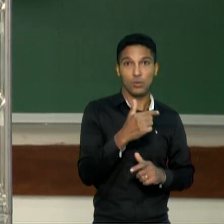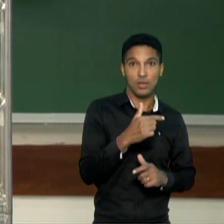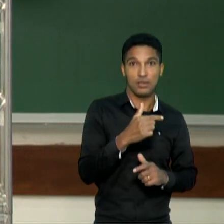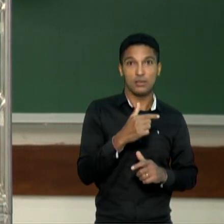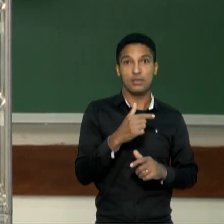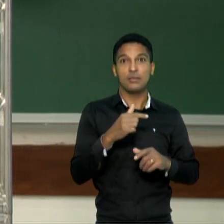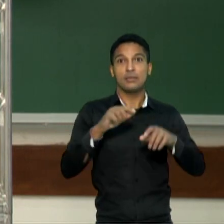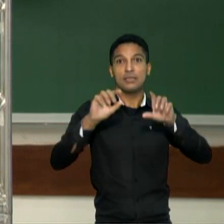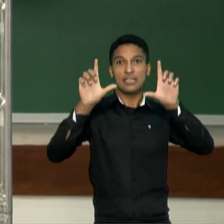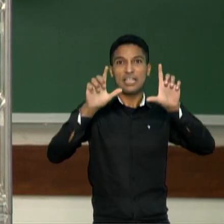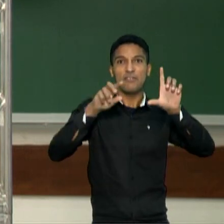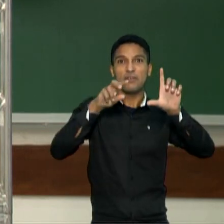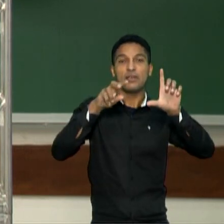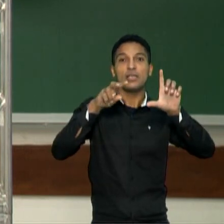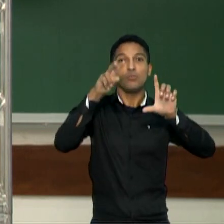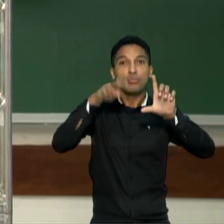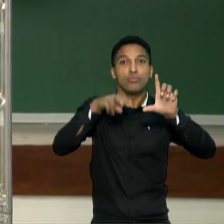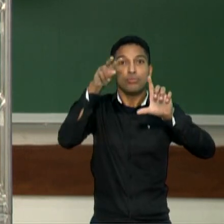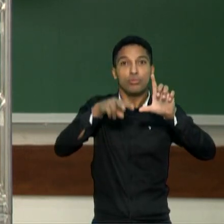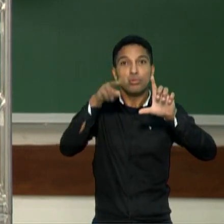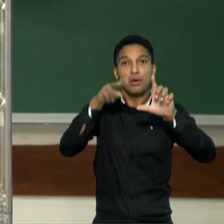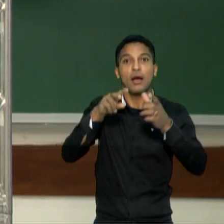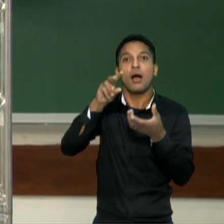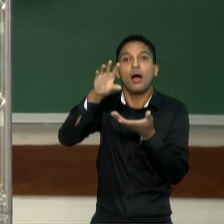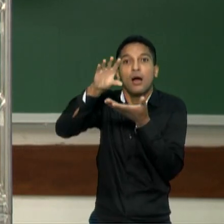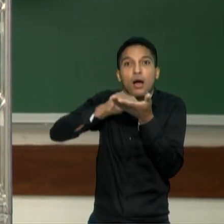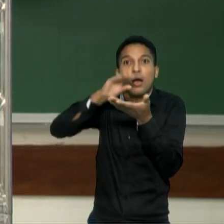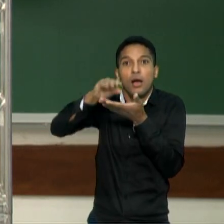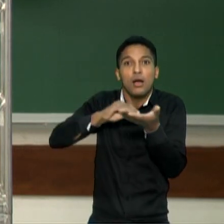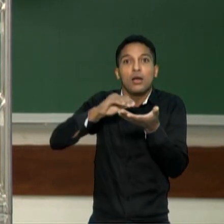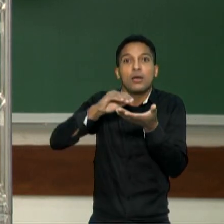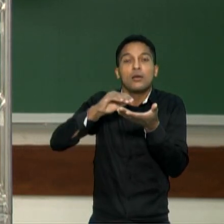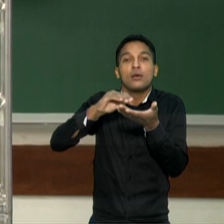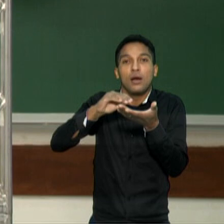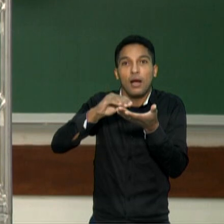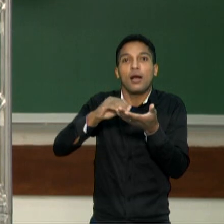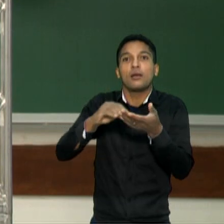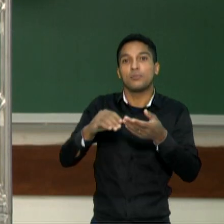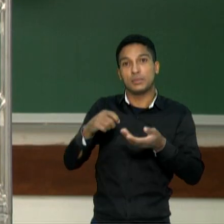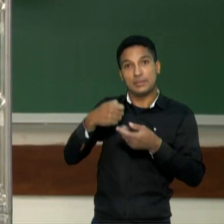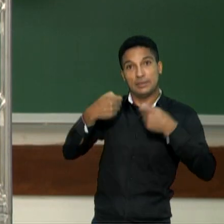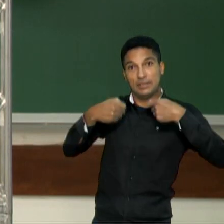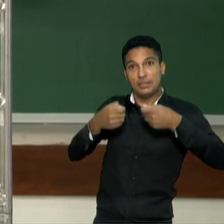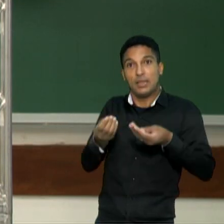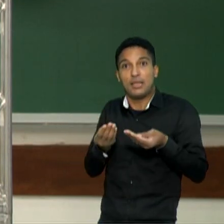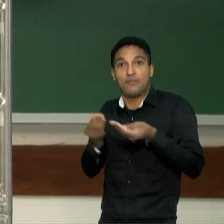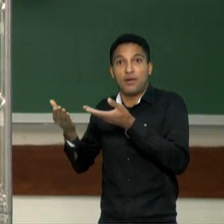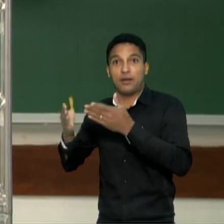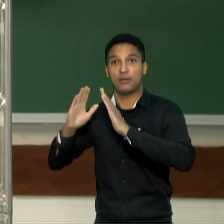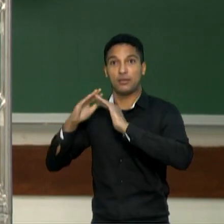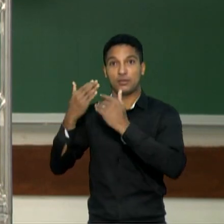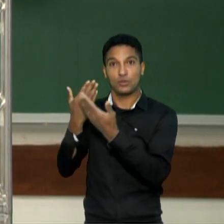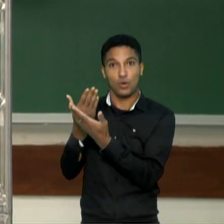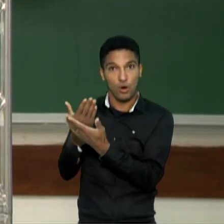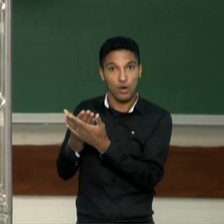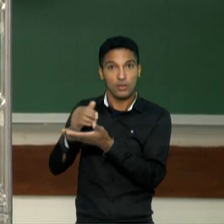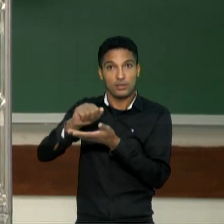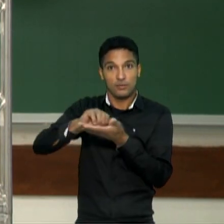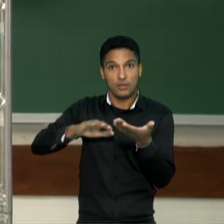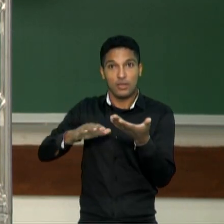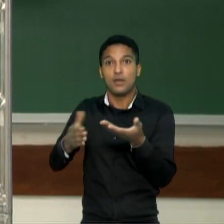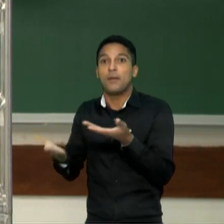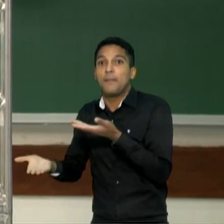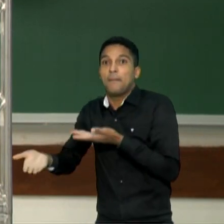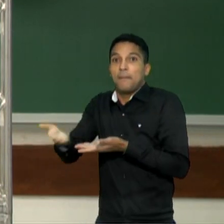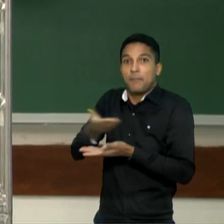de buscar atividade aqueles que não têm acesso ao Classroom. Para quem tem acesso ao Classroom, basta lá, né, resolver a atividade obrigatória